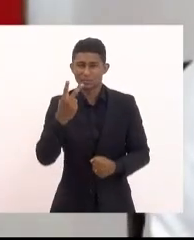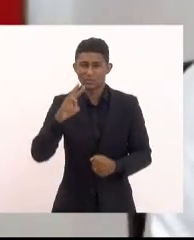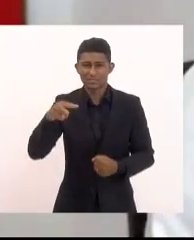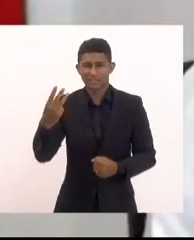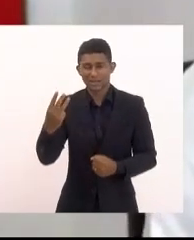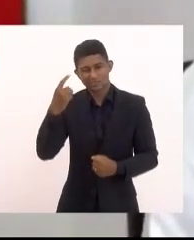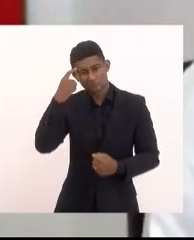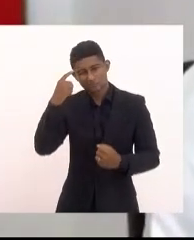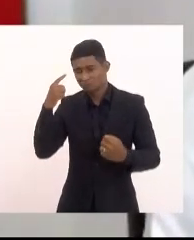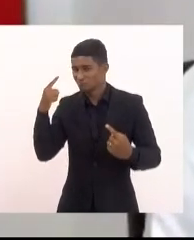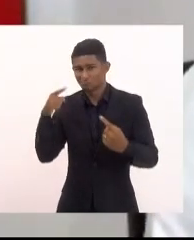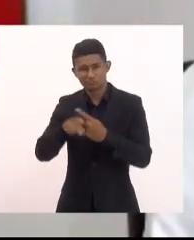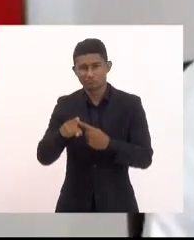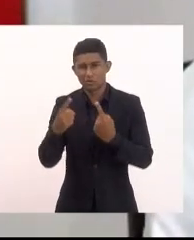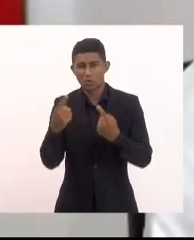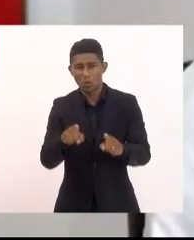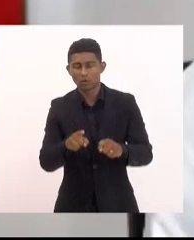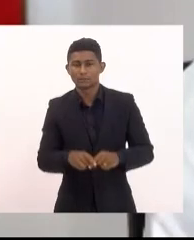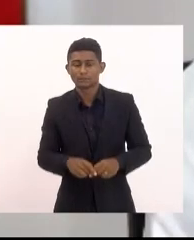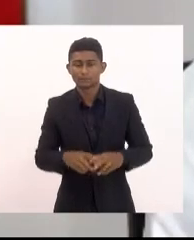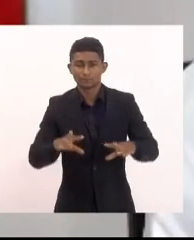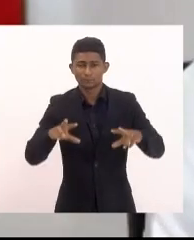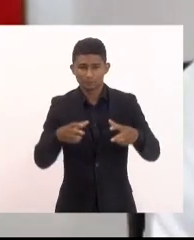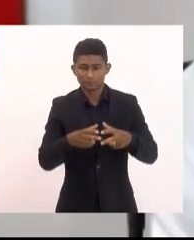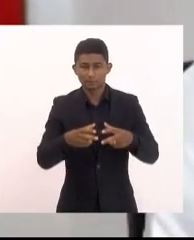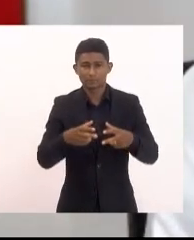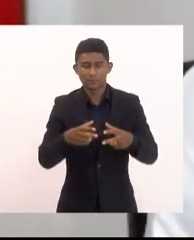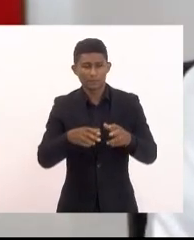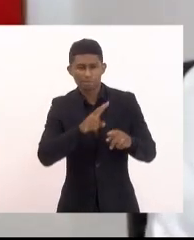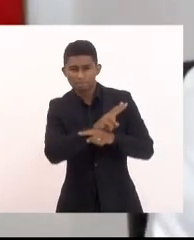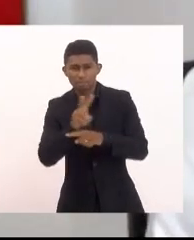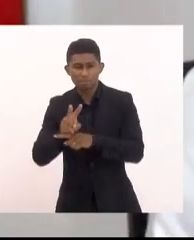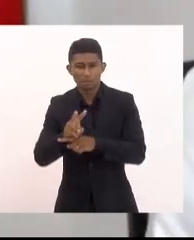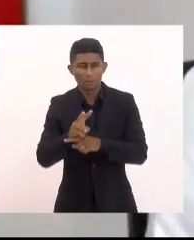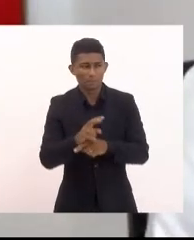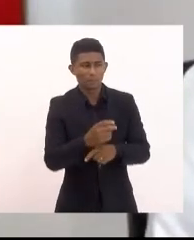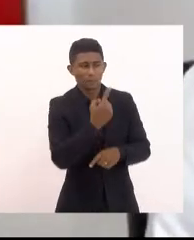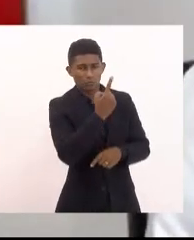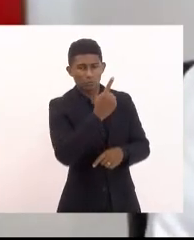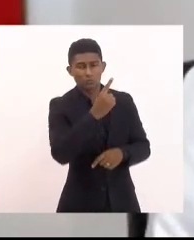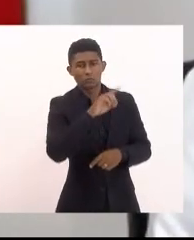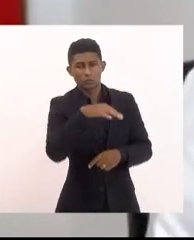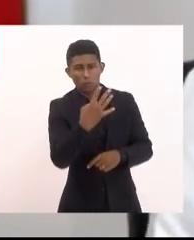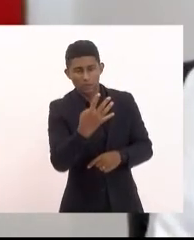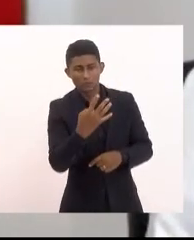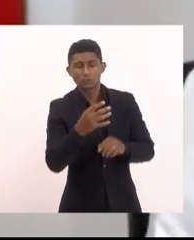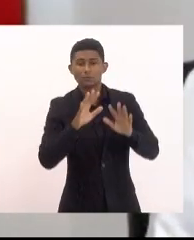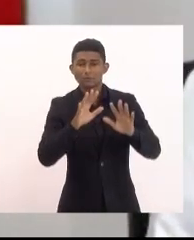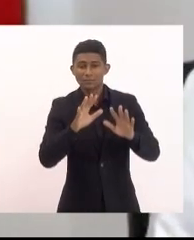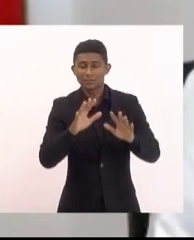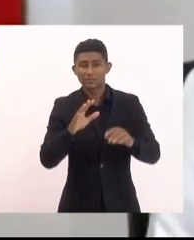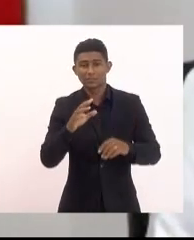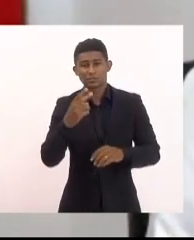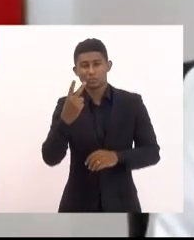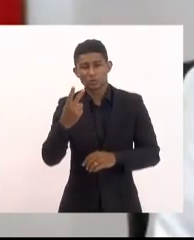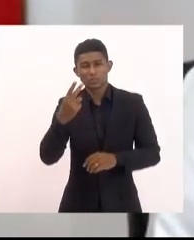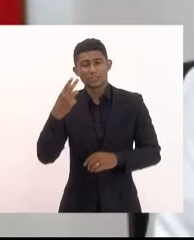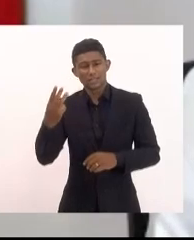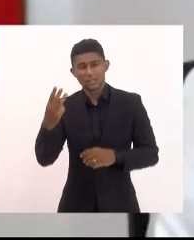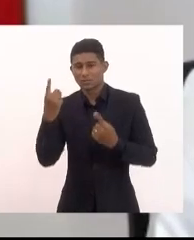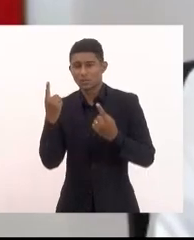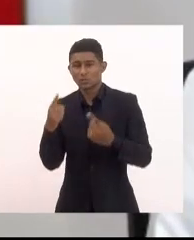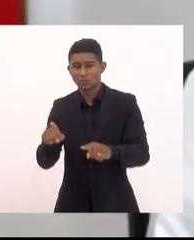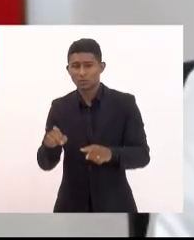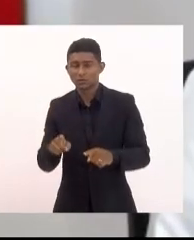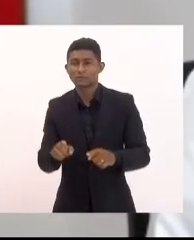orçamento, finanças, fiscalização financeira e controle, favorável à emenda 4 e contrário à emenda 1, 2, 3. Com voto separado, favorável às